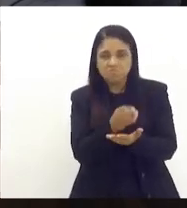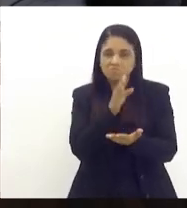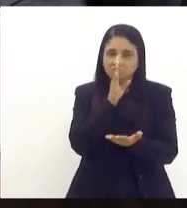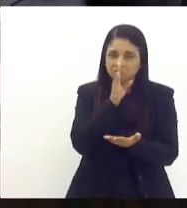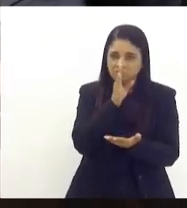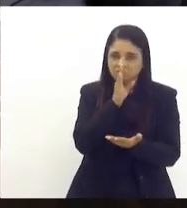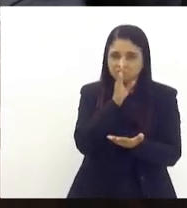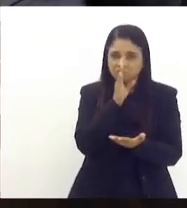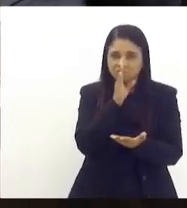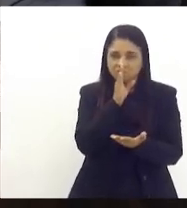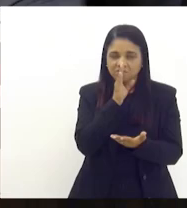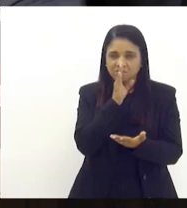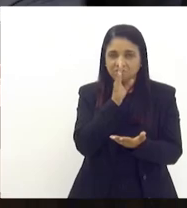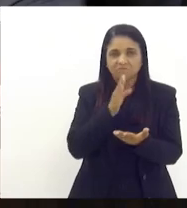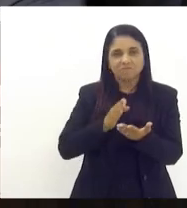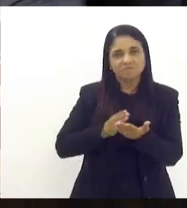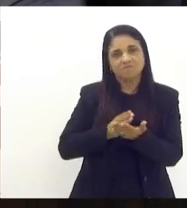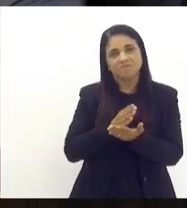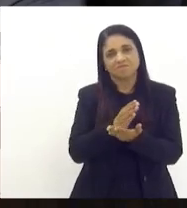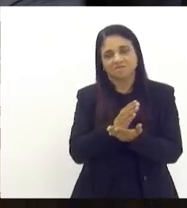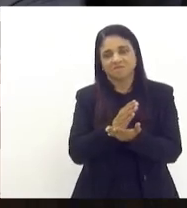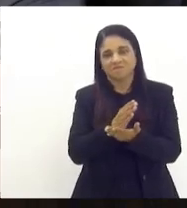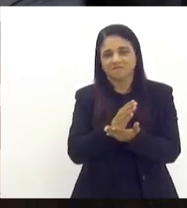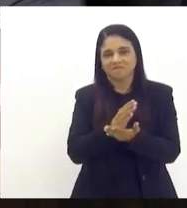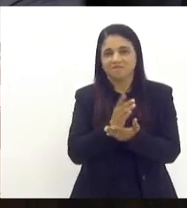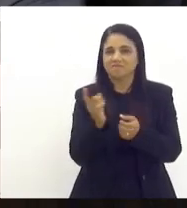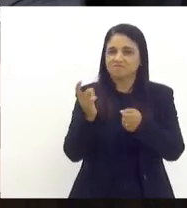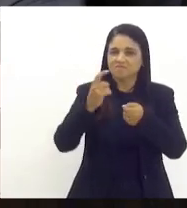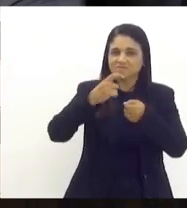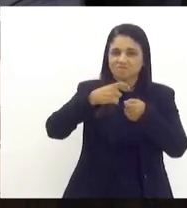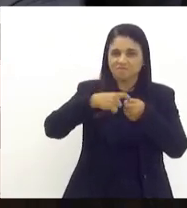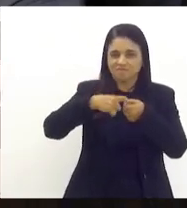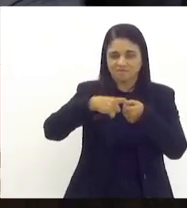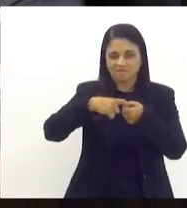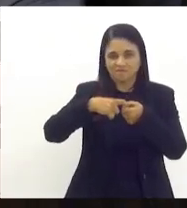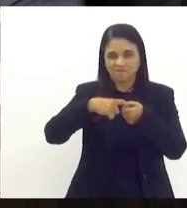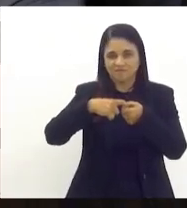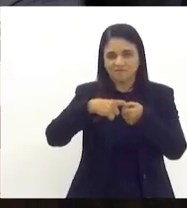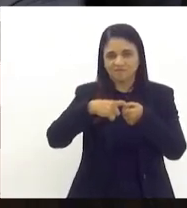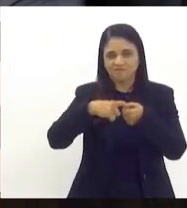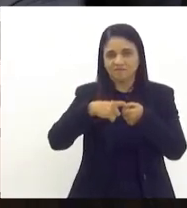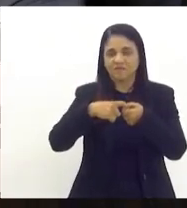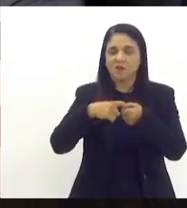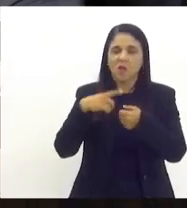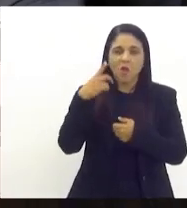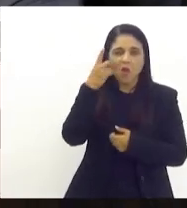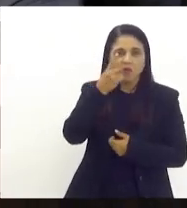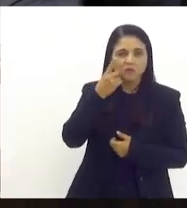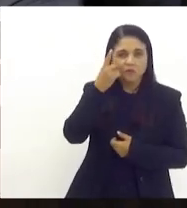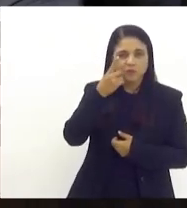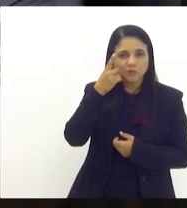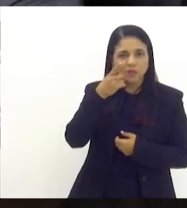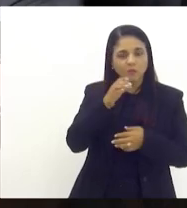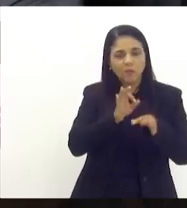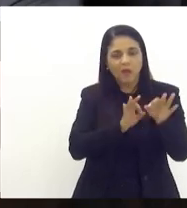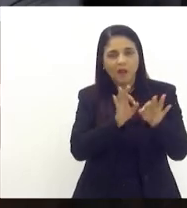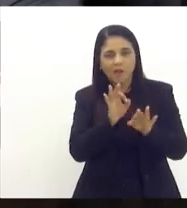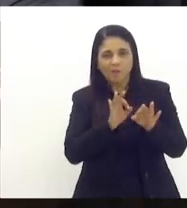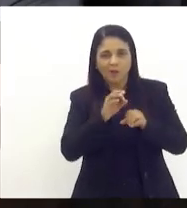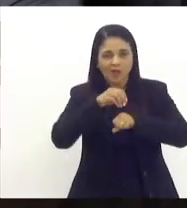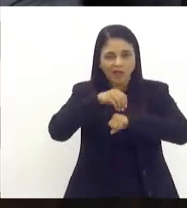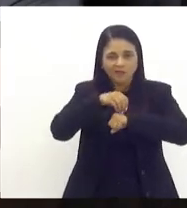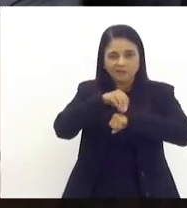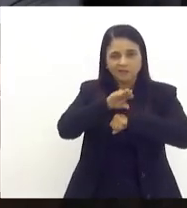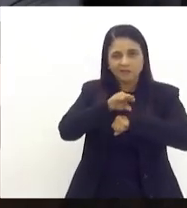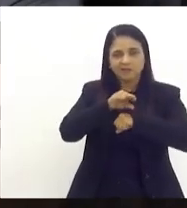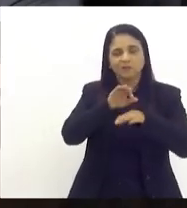Como estão aprovado retorna ao autor para elaborar a